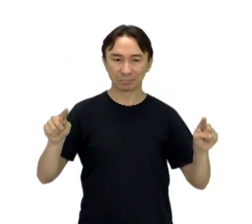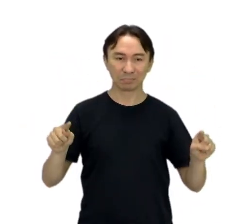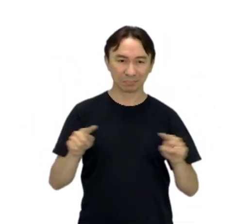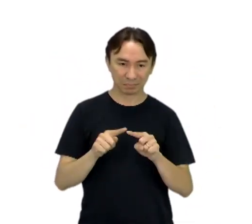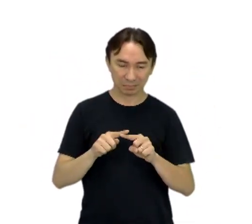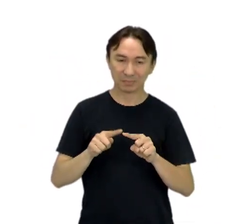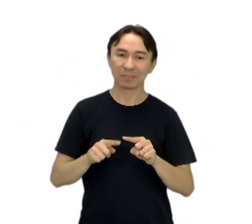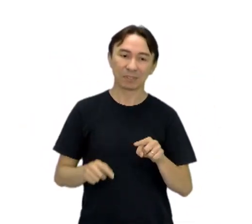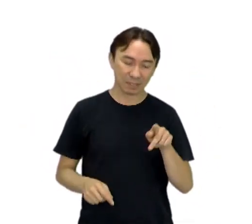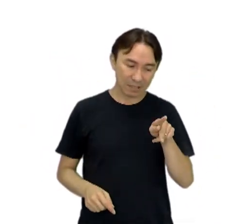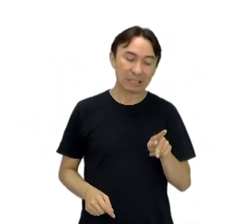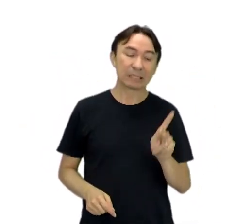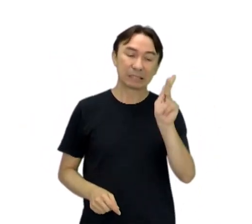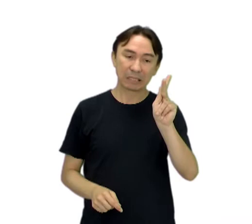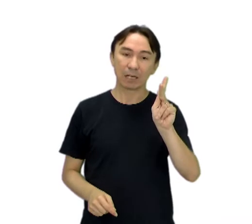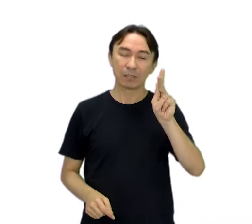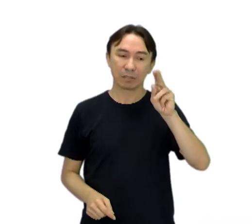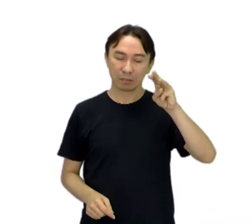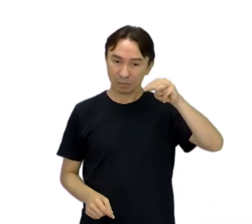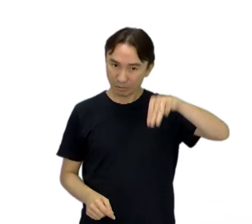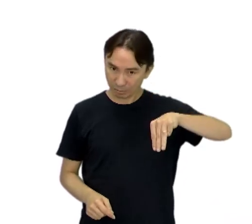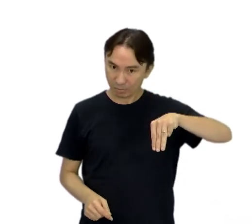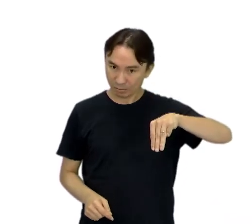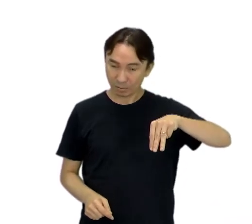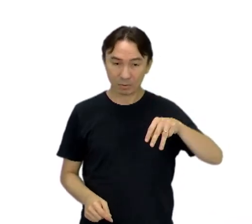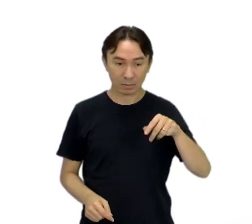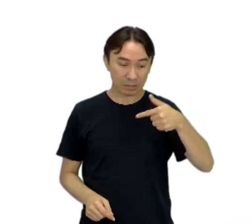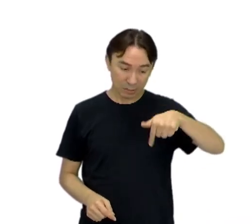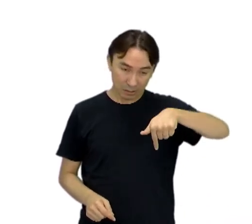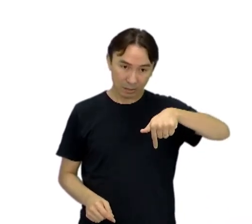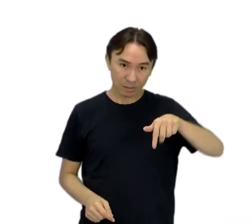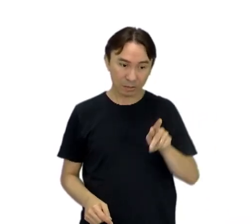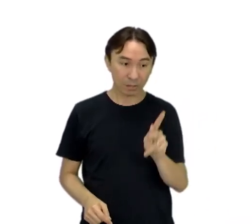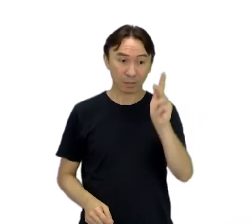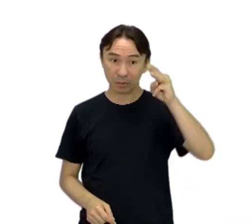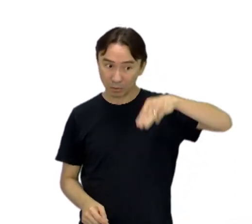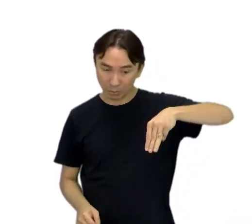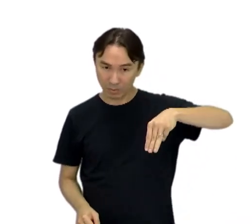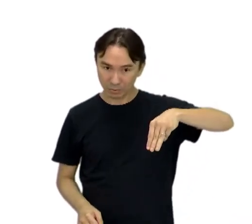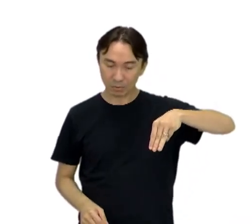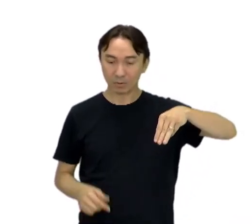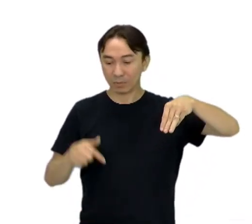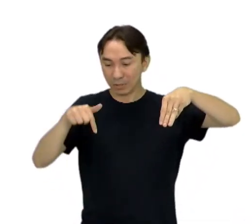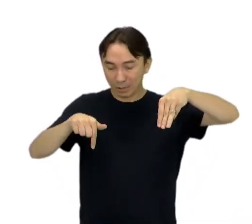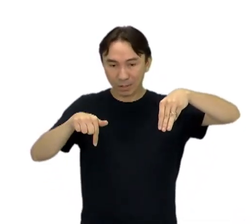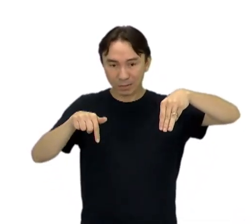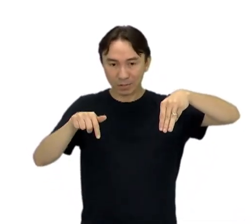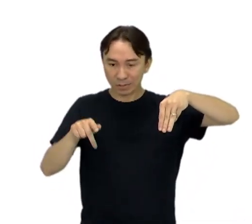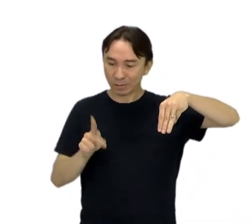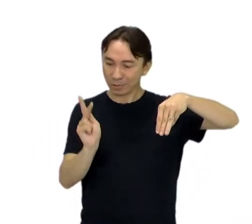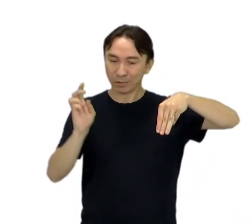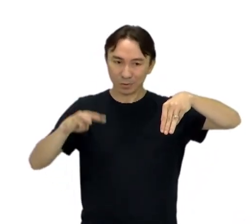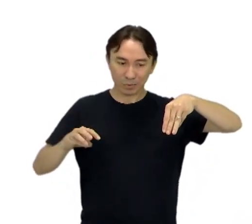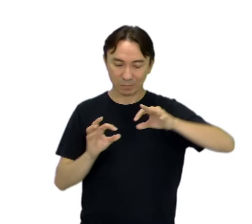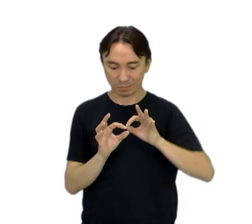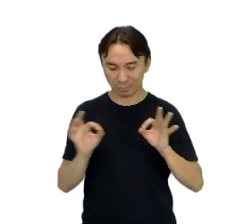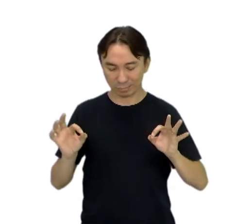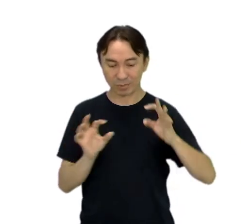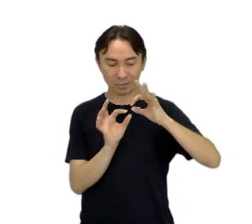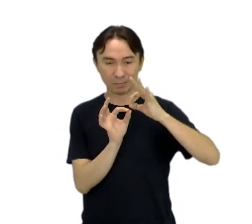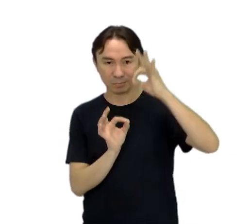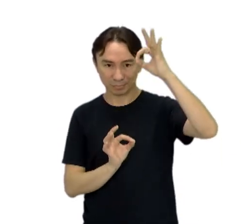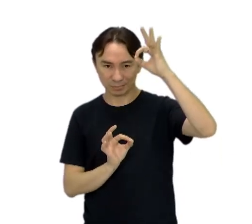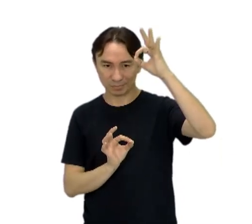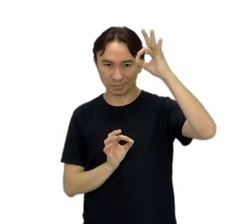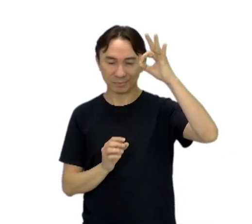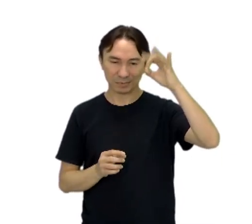7 km por 7 km. É isso que a gente está falando. Então, imagina que você tem aqui, ó, tudo isso aqui é área